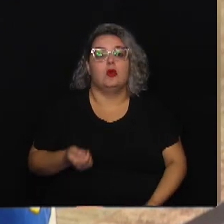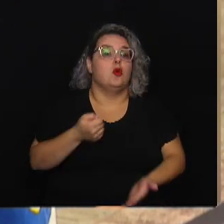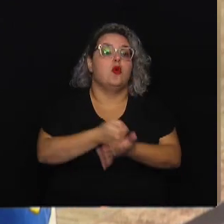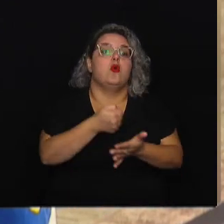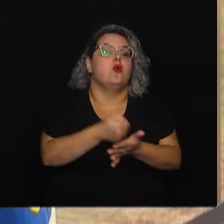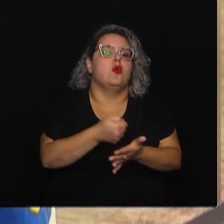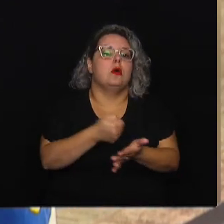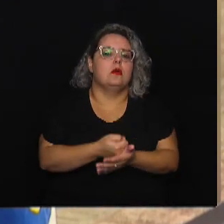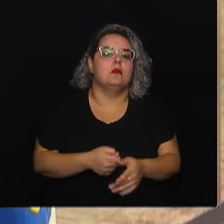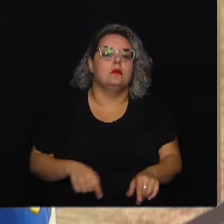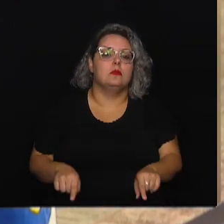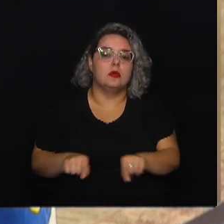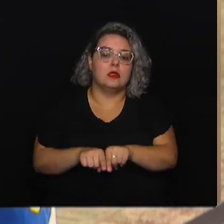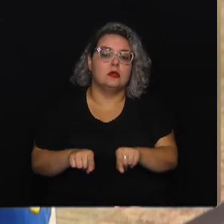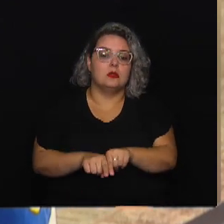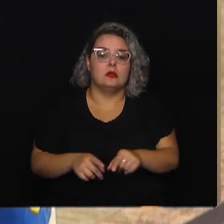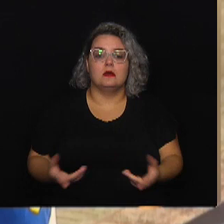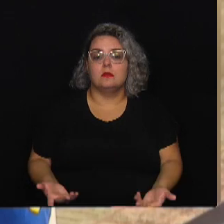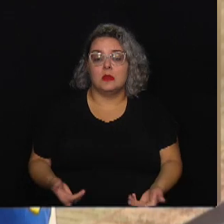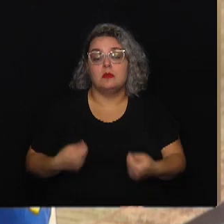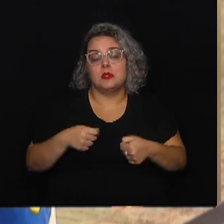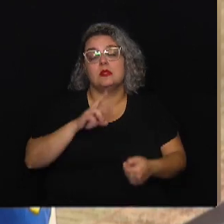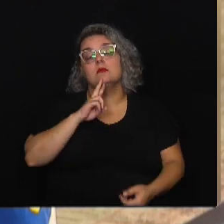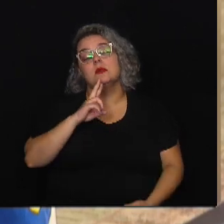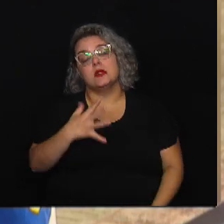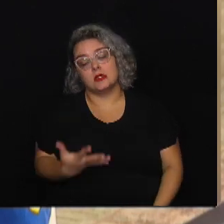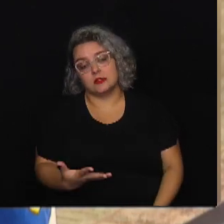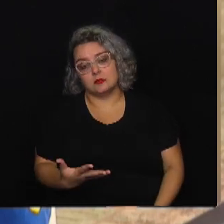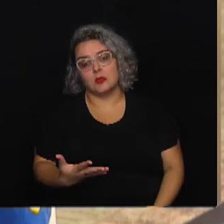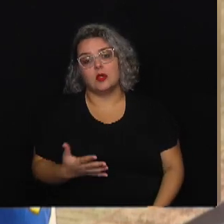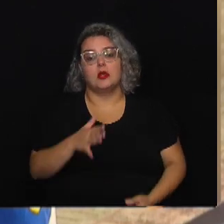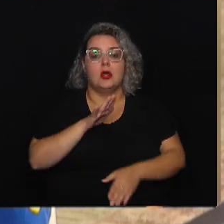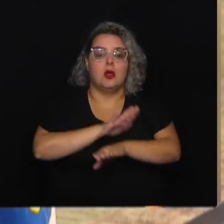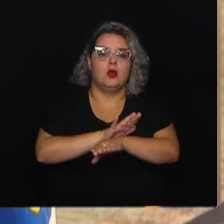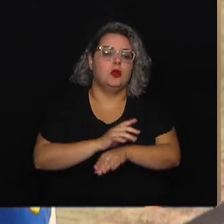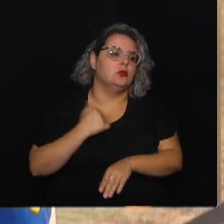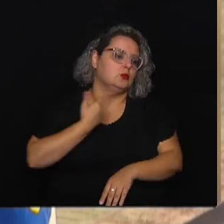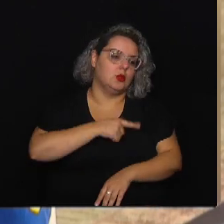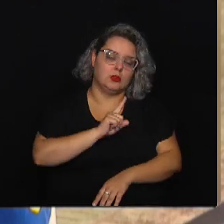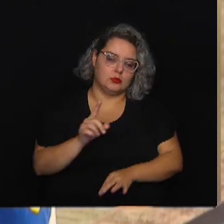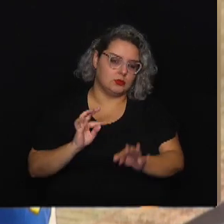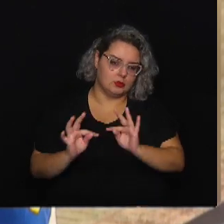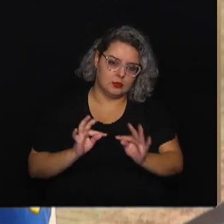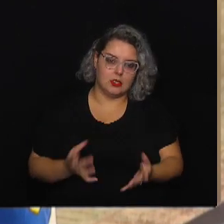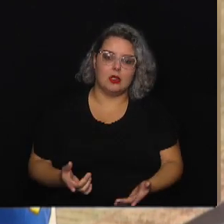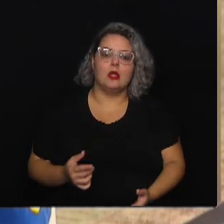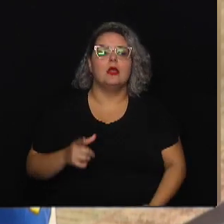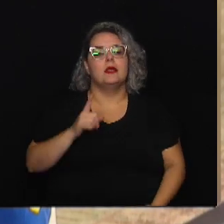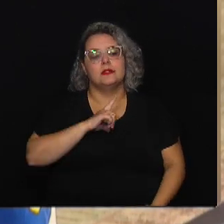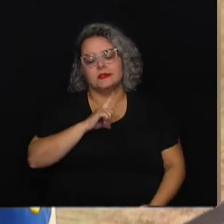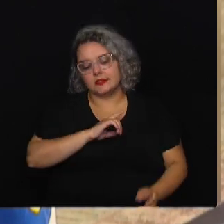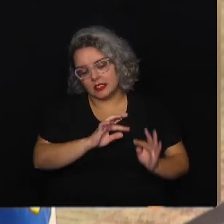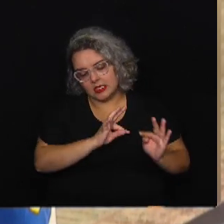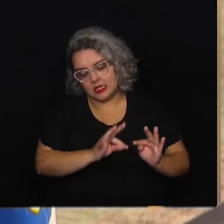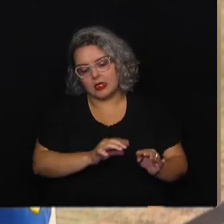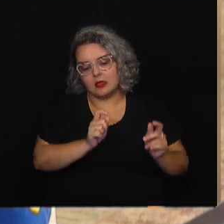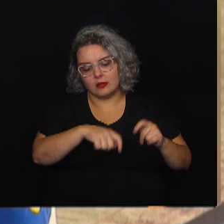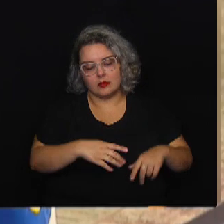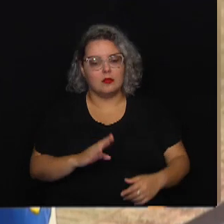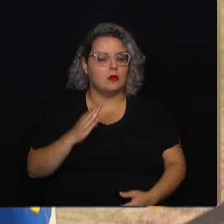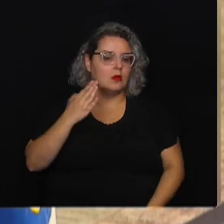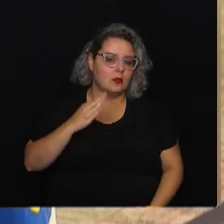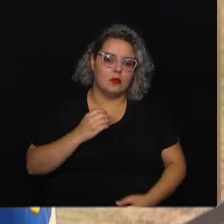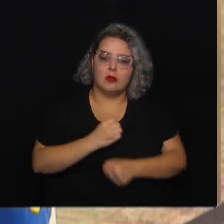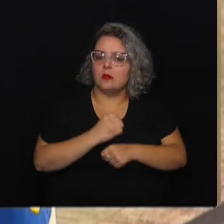cobrar, mas também não dar sugestão. Nós vamos dar sugestão, claro que nós não somos técnicos, eles têm técnico capacitado, tem biólogo, tem